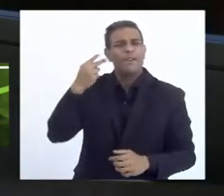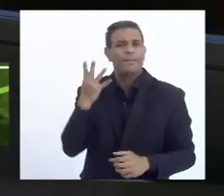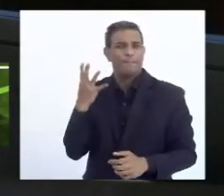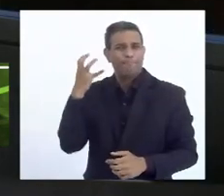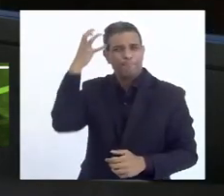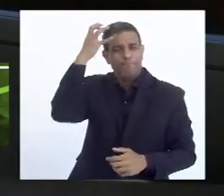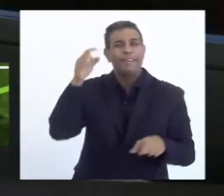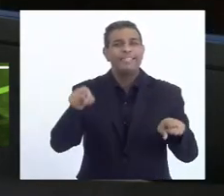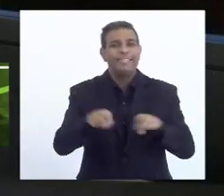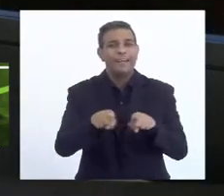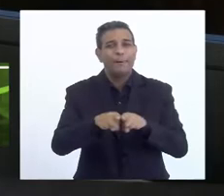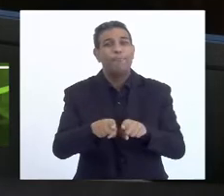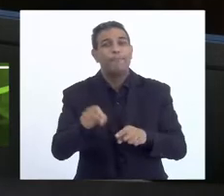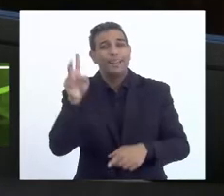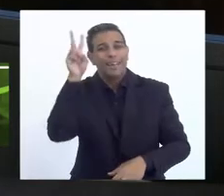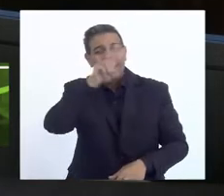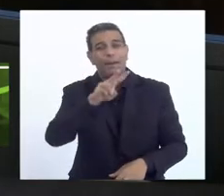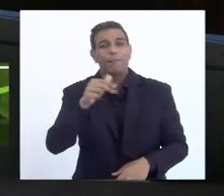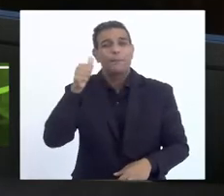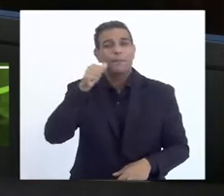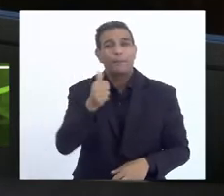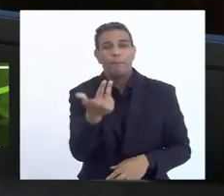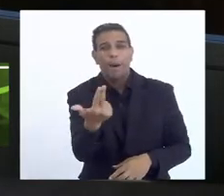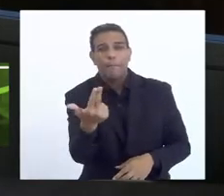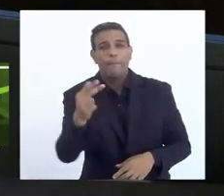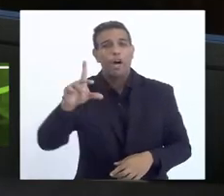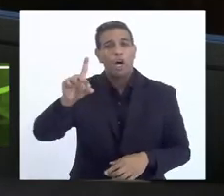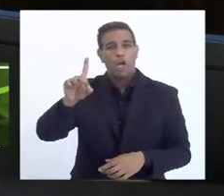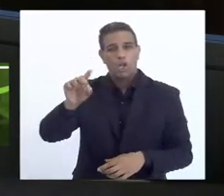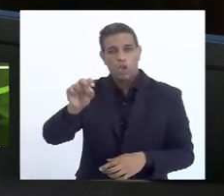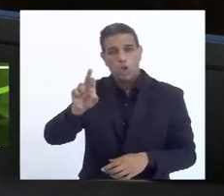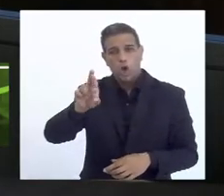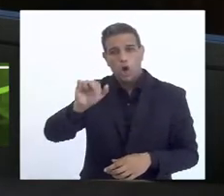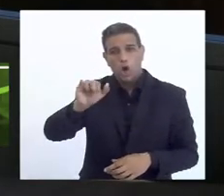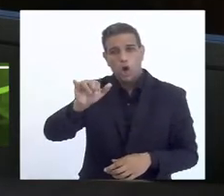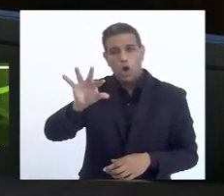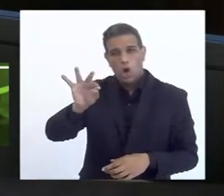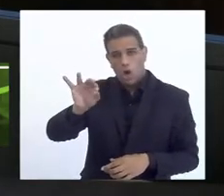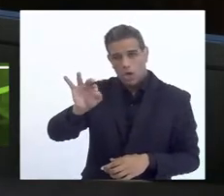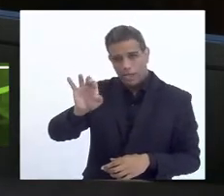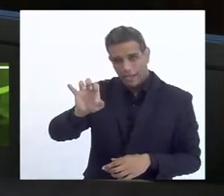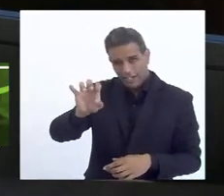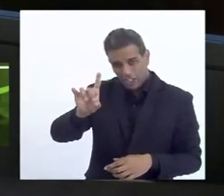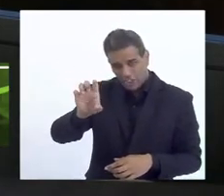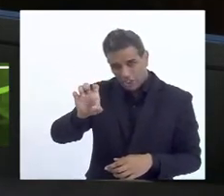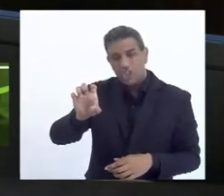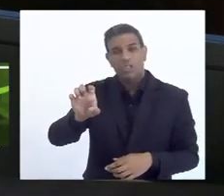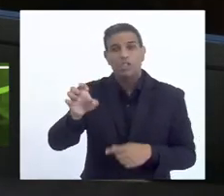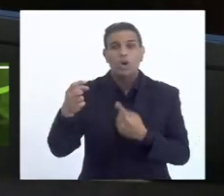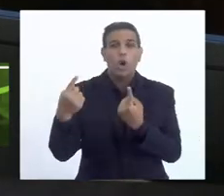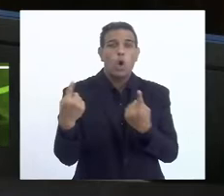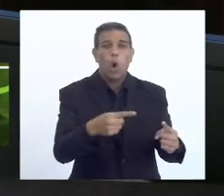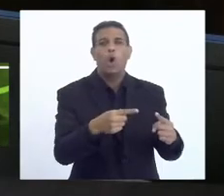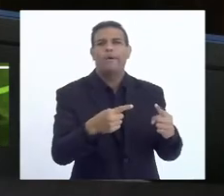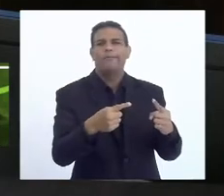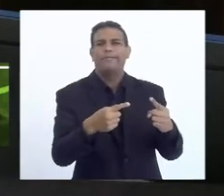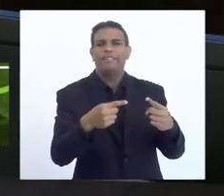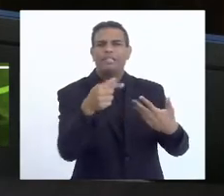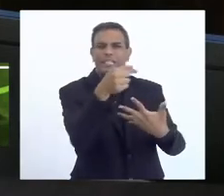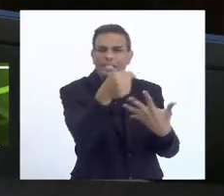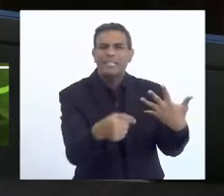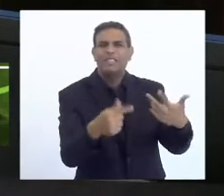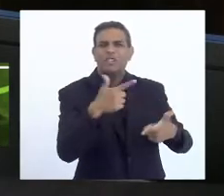estou falando de irmã Dorothy, uma mulher que lutou no campo aí contra os latifundiários para